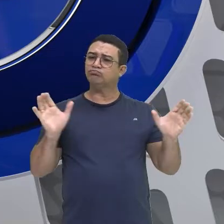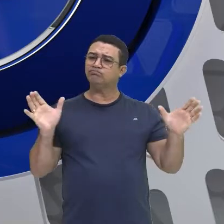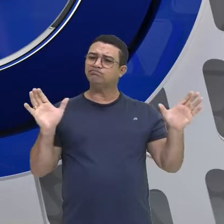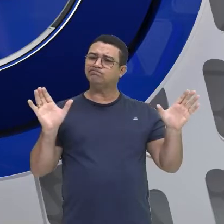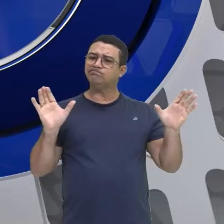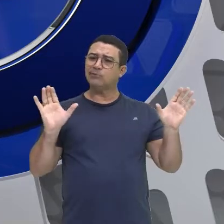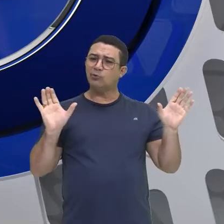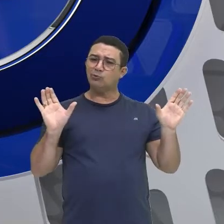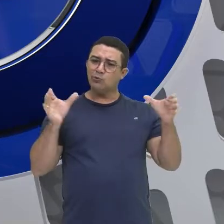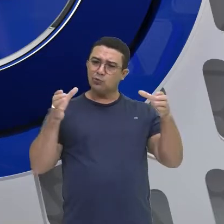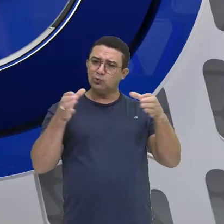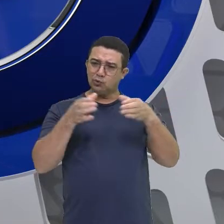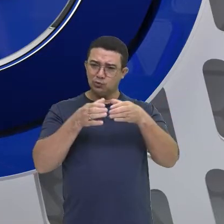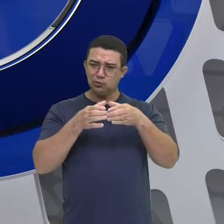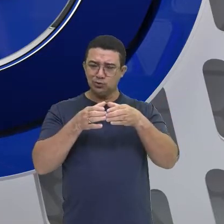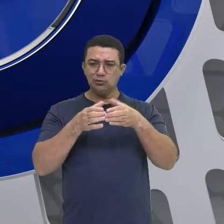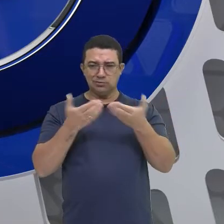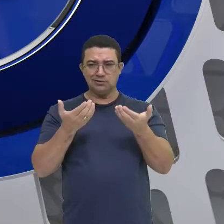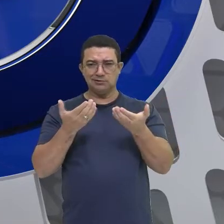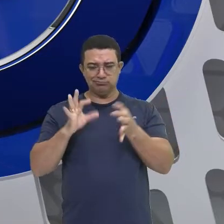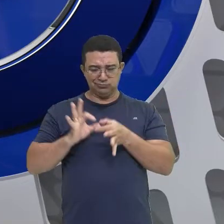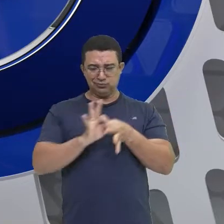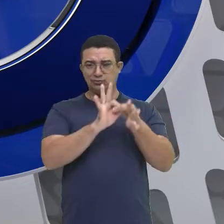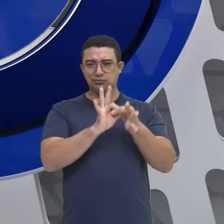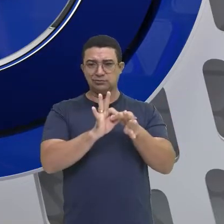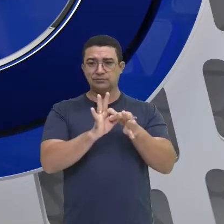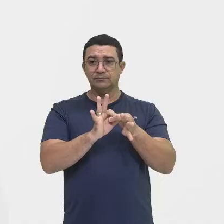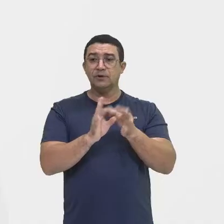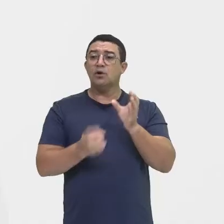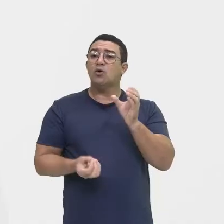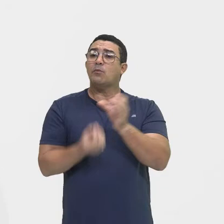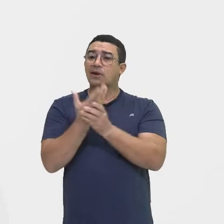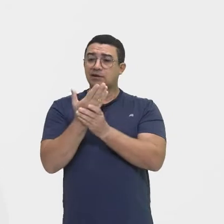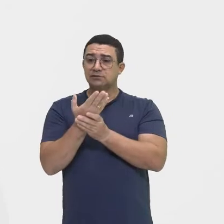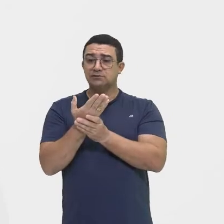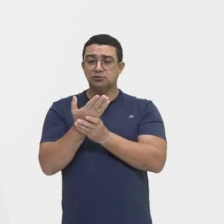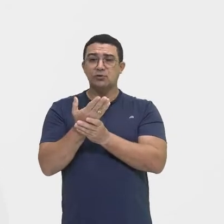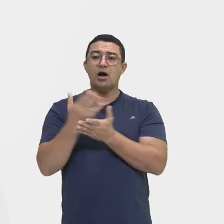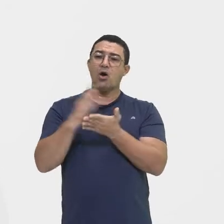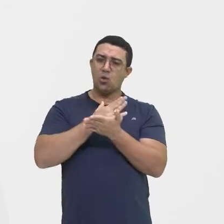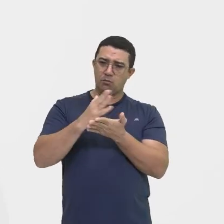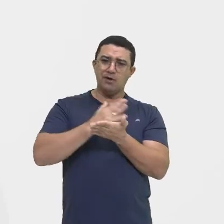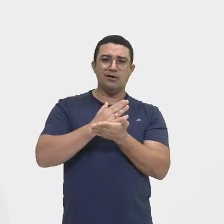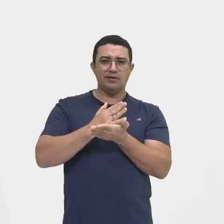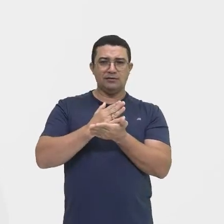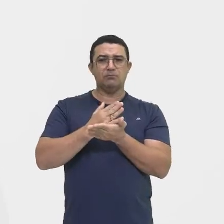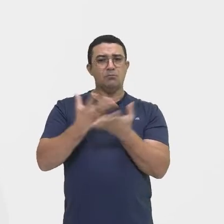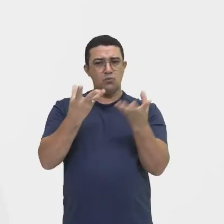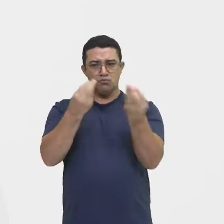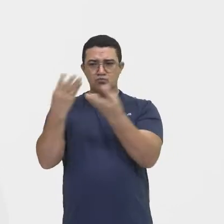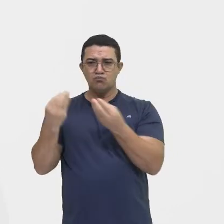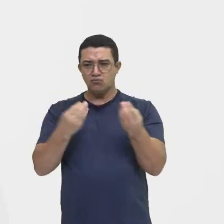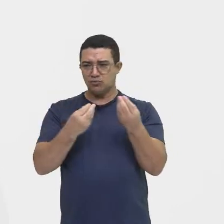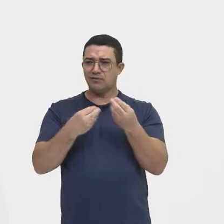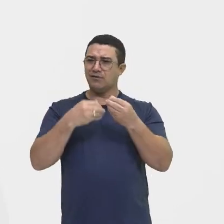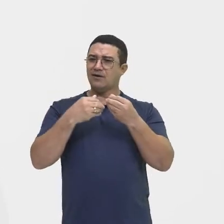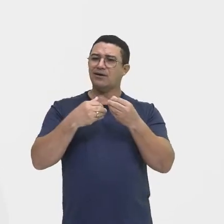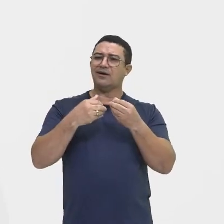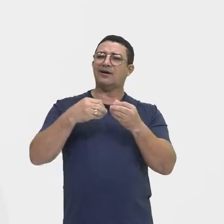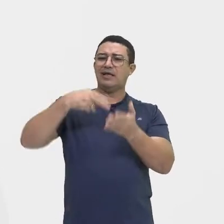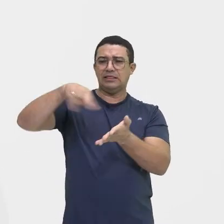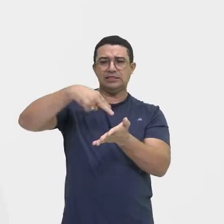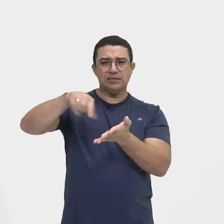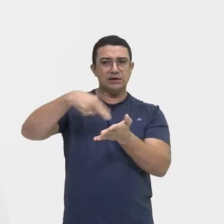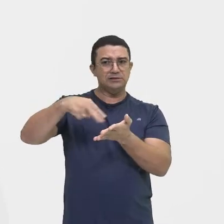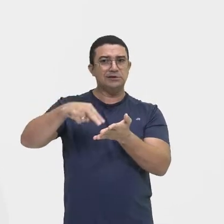refletiu também nas nossas danças folclóricas. No Brasil, muitas danças tiveram grande destaque e se tornaram